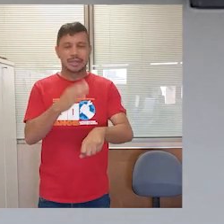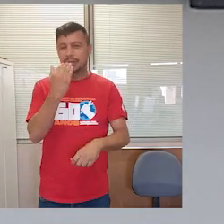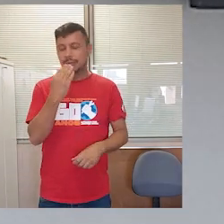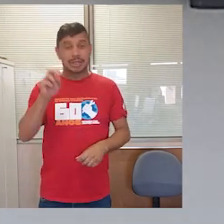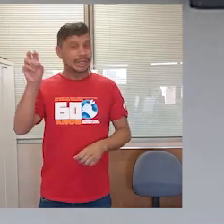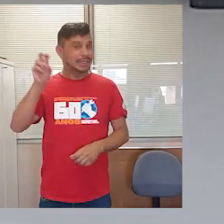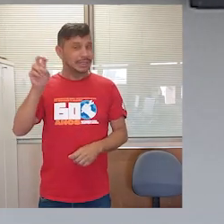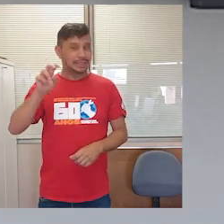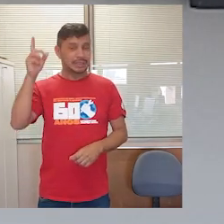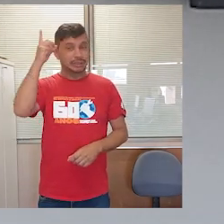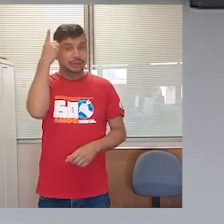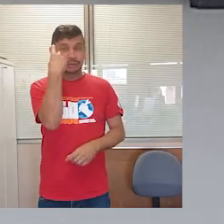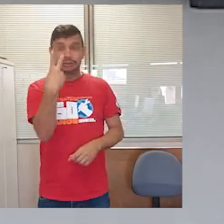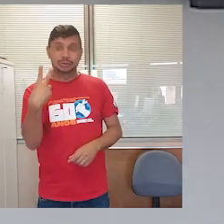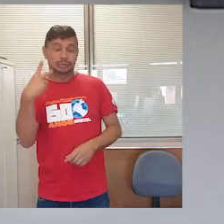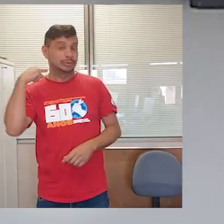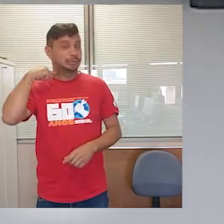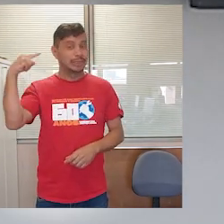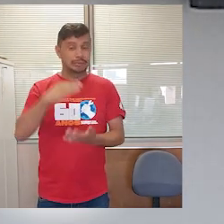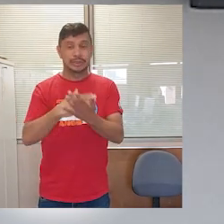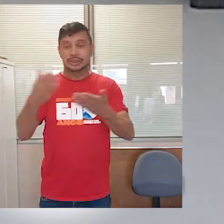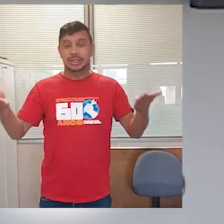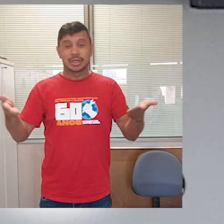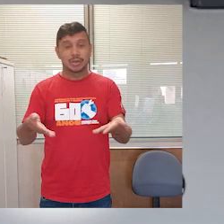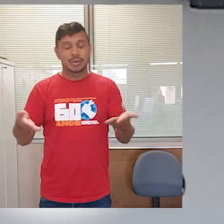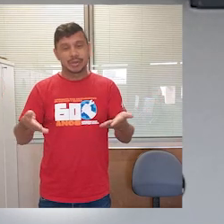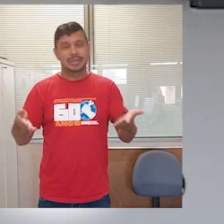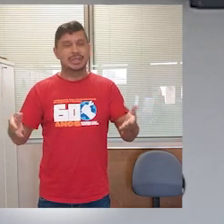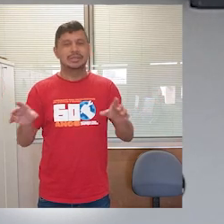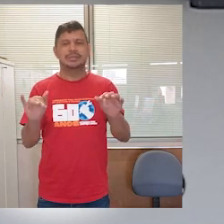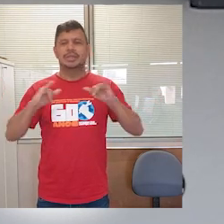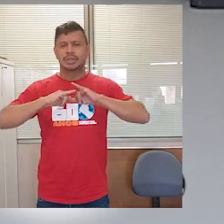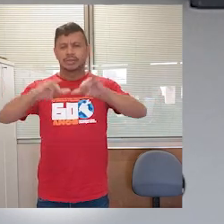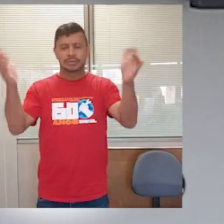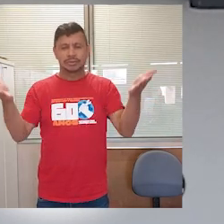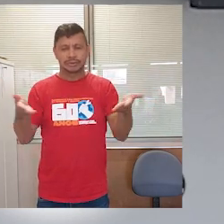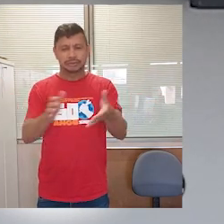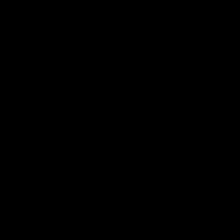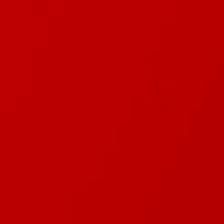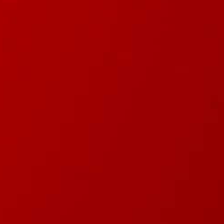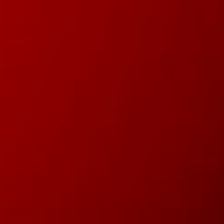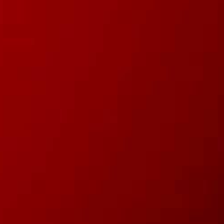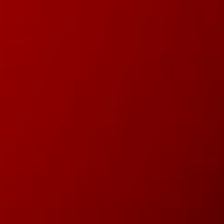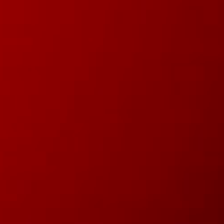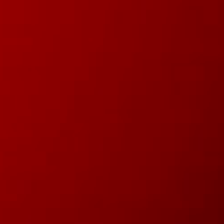da Boia desta quinta-feira, dia 2 de maio, está no ar. Vamos para as notícias de hoje.